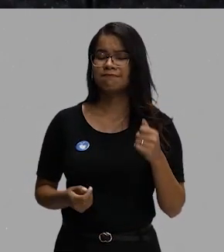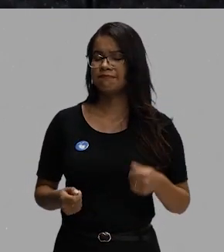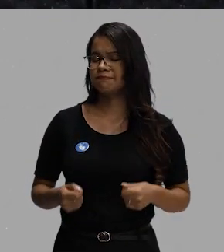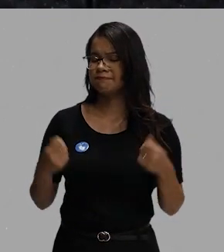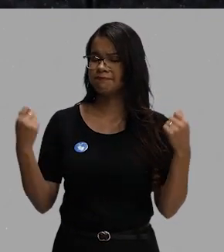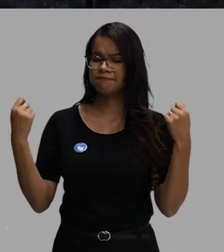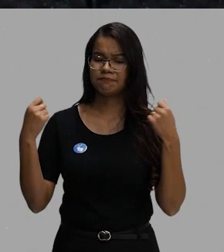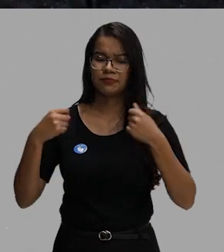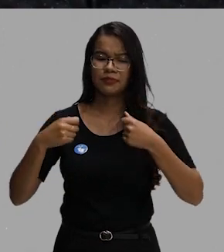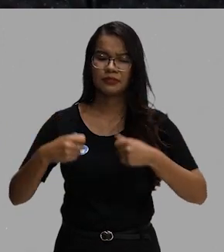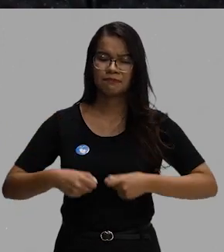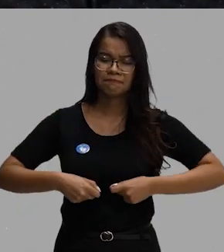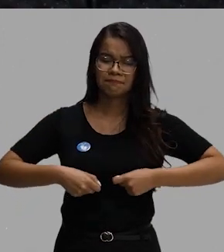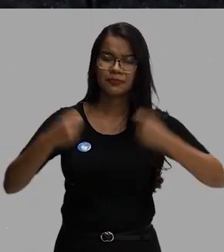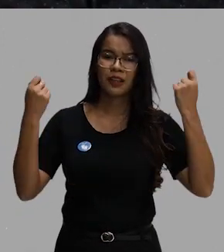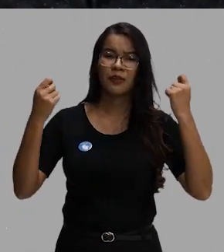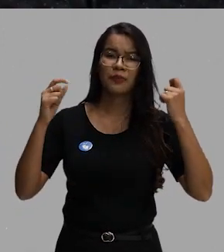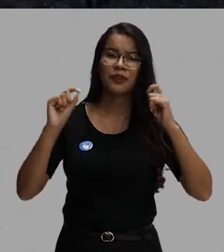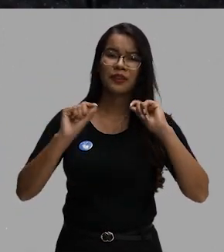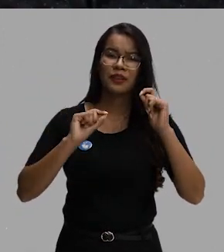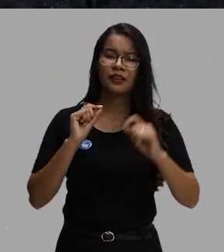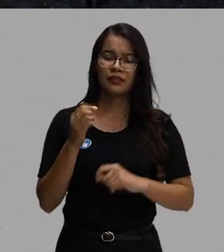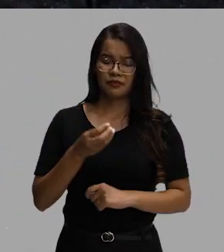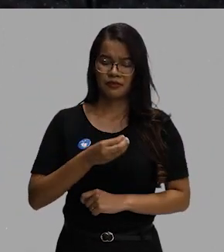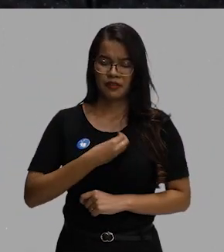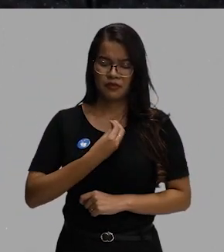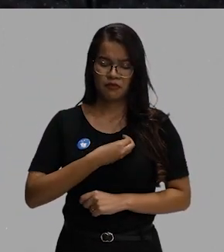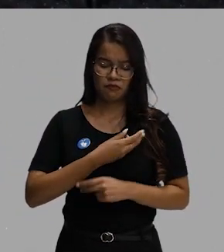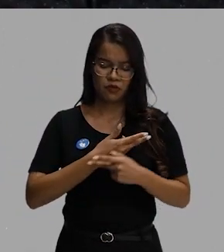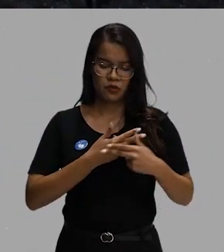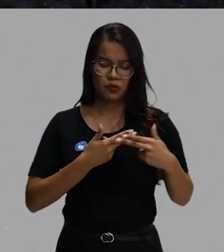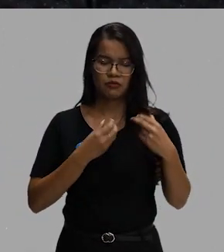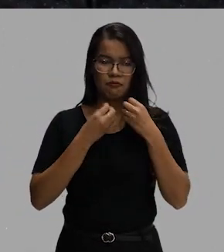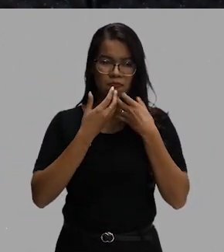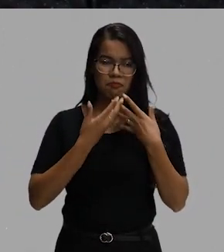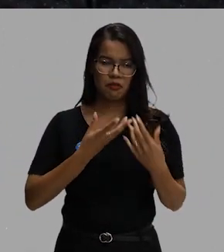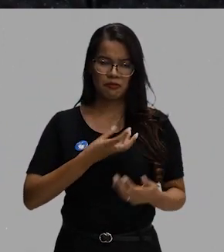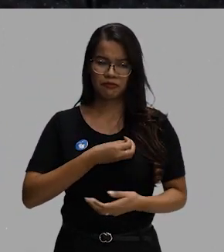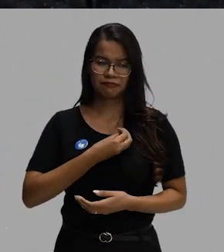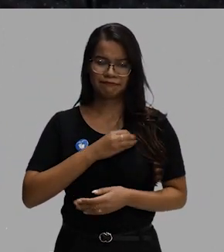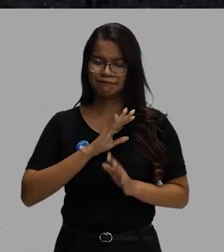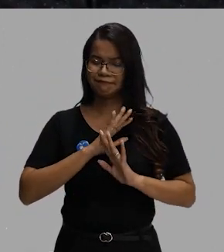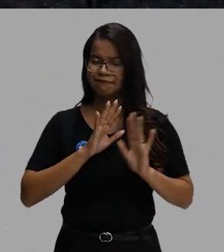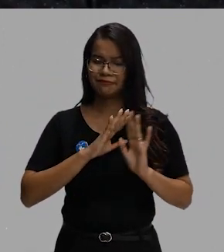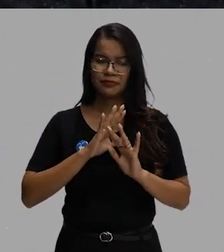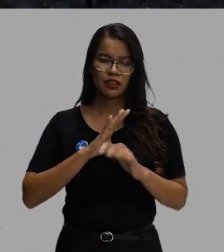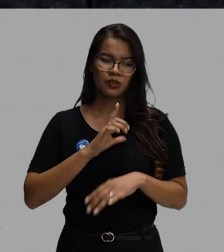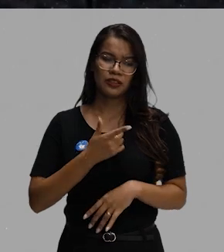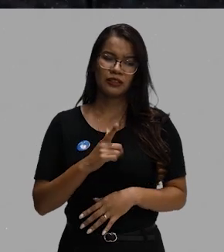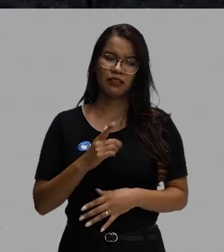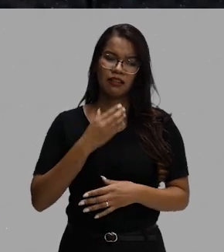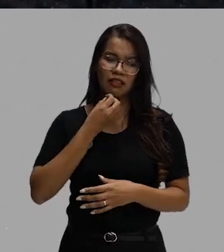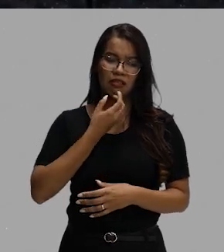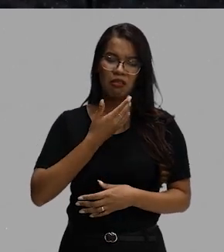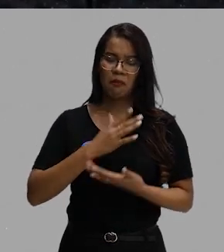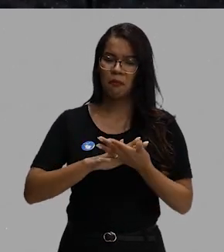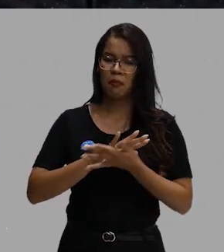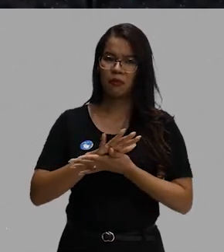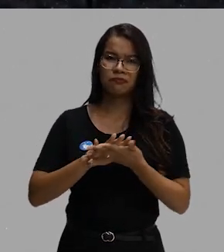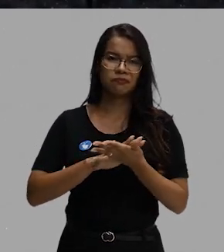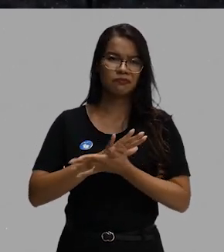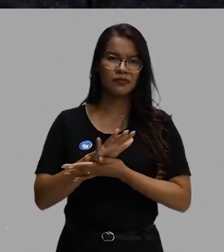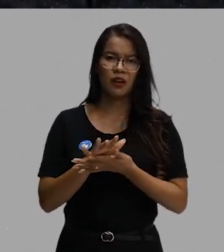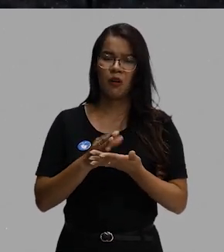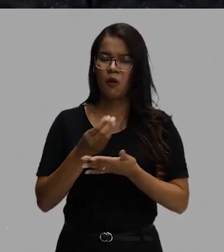impossível que ele reviva coisa boa. Você observa isso, não tem nada de bom, não tem nada de interessante que o ser